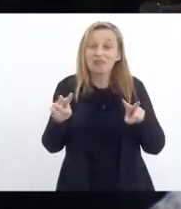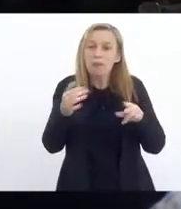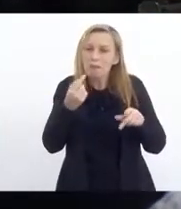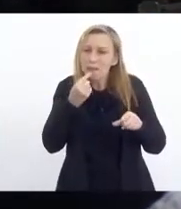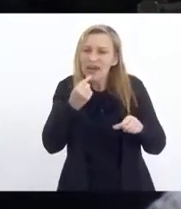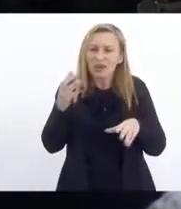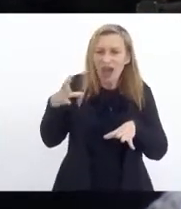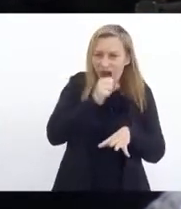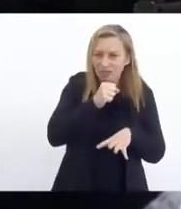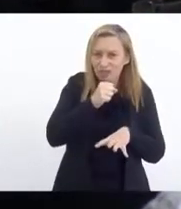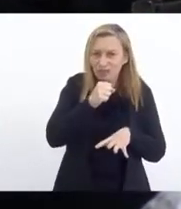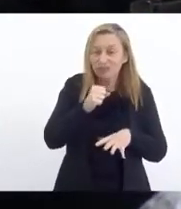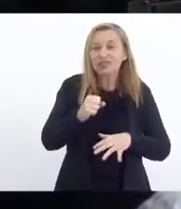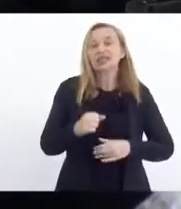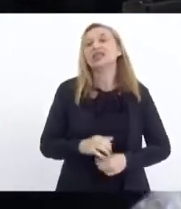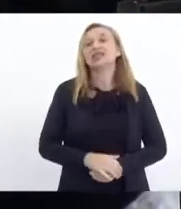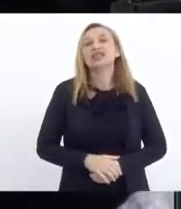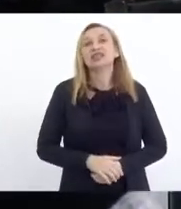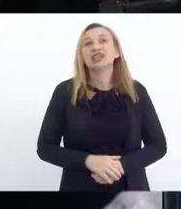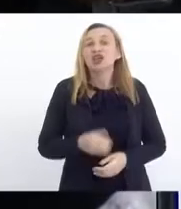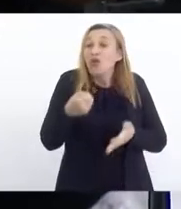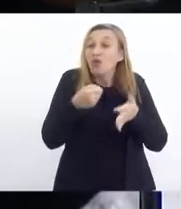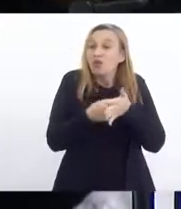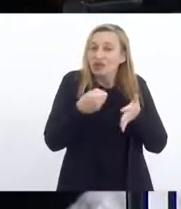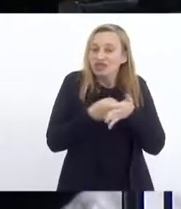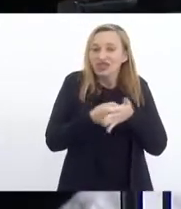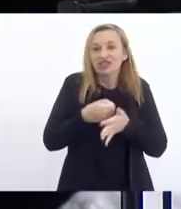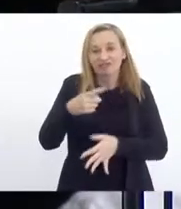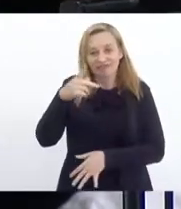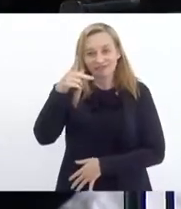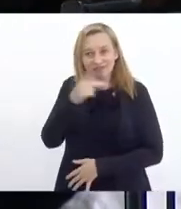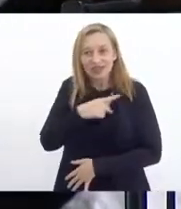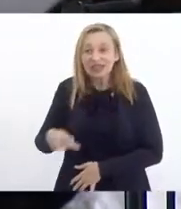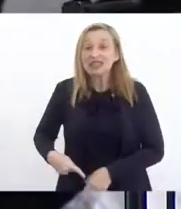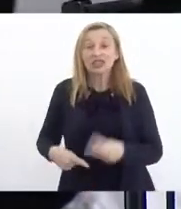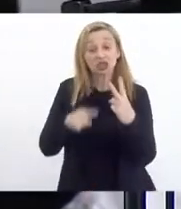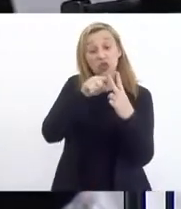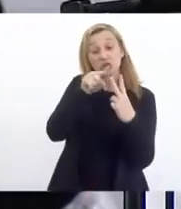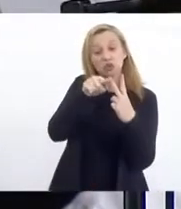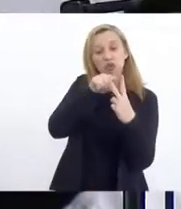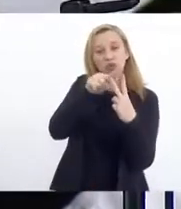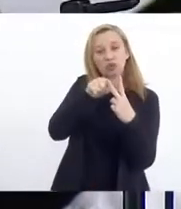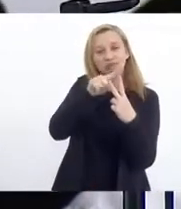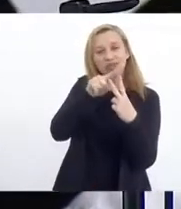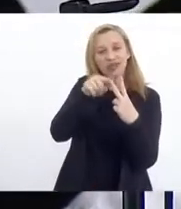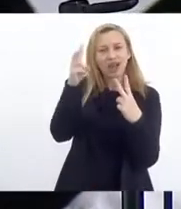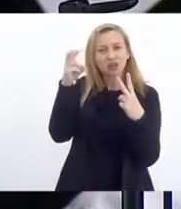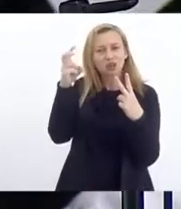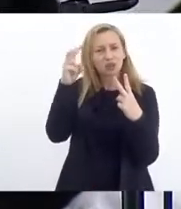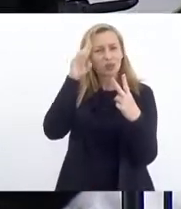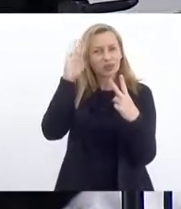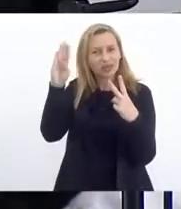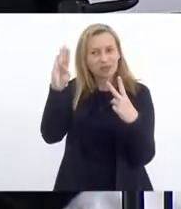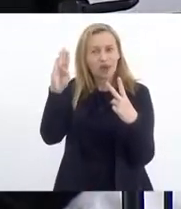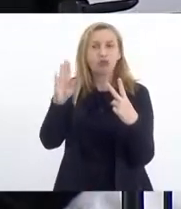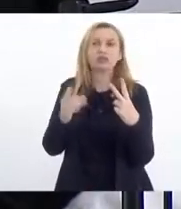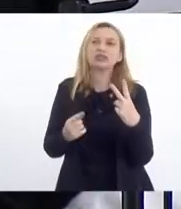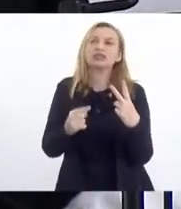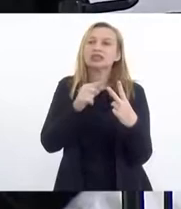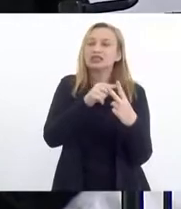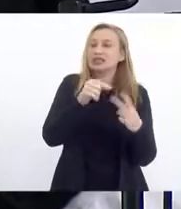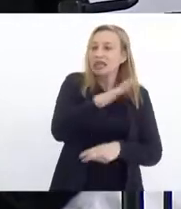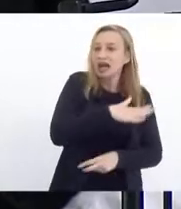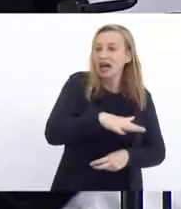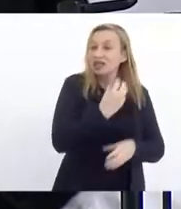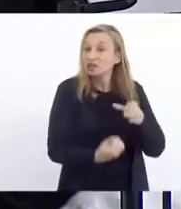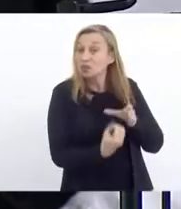bem rápido. Eu vou insistir, presidente, em dois tópicos que é um calo hoje no setor